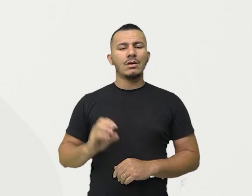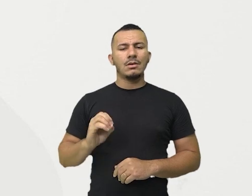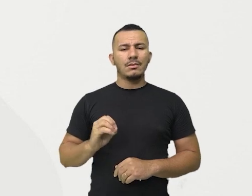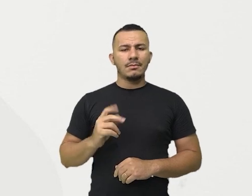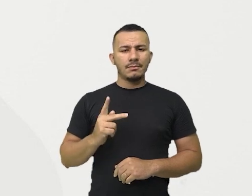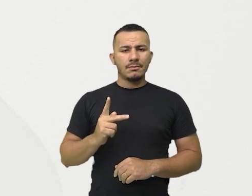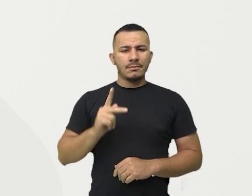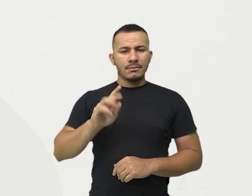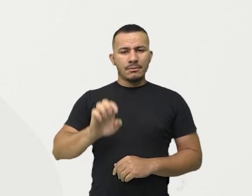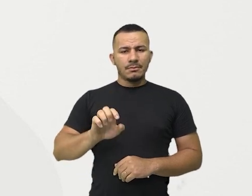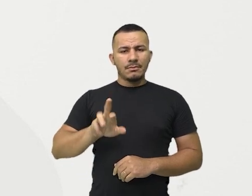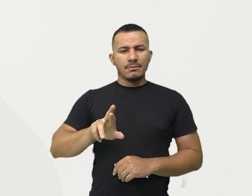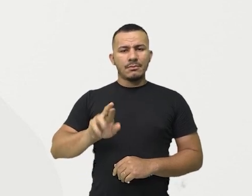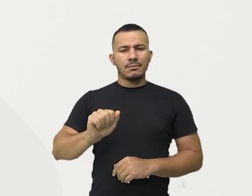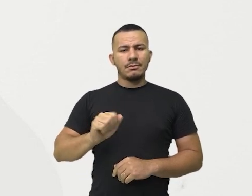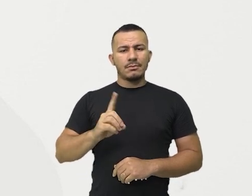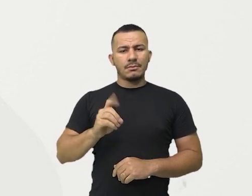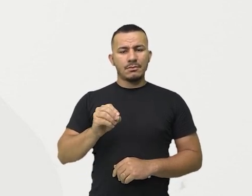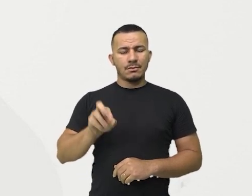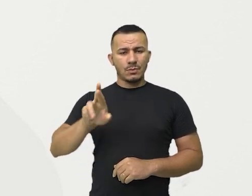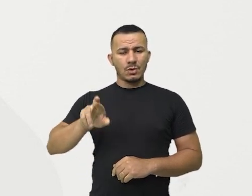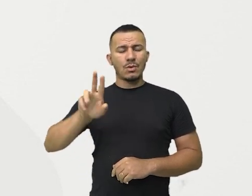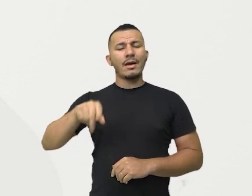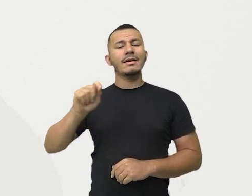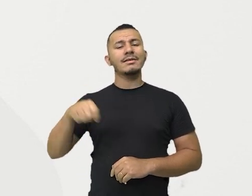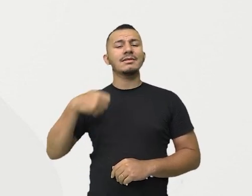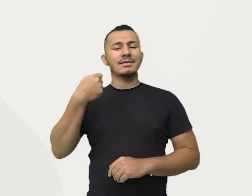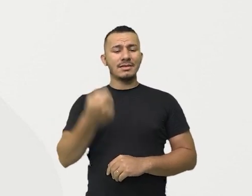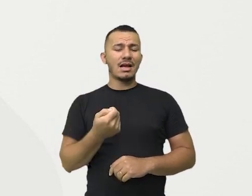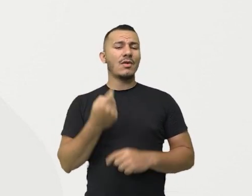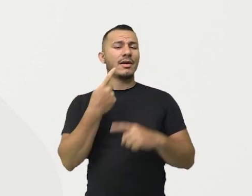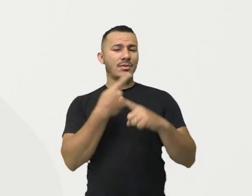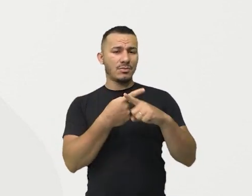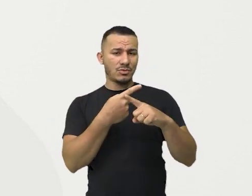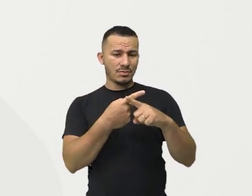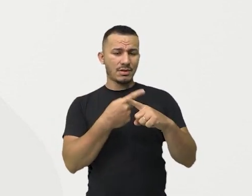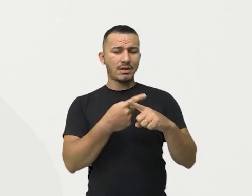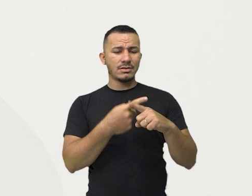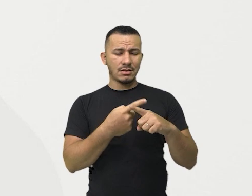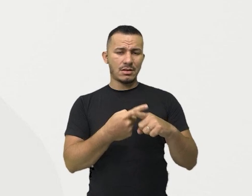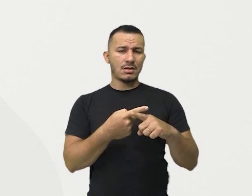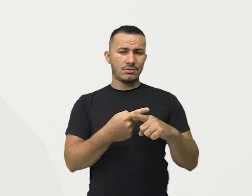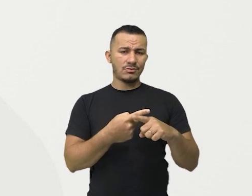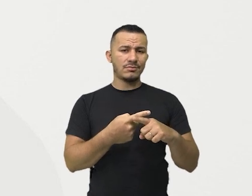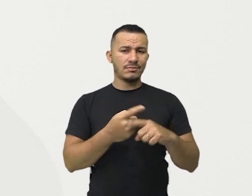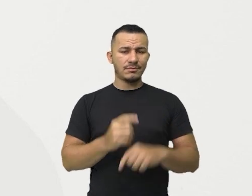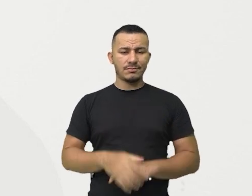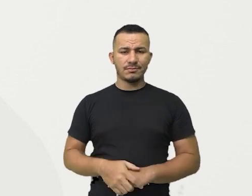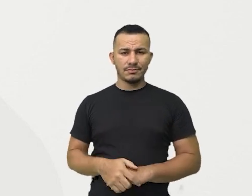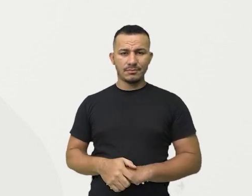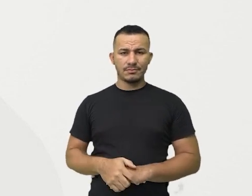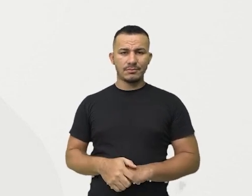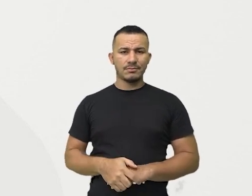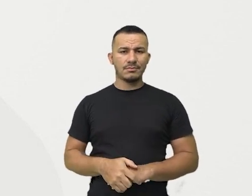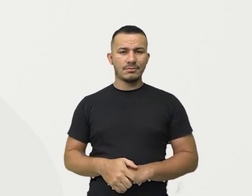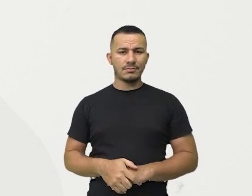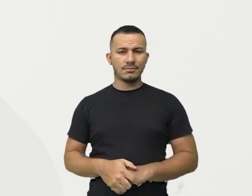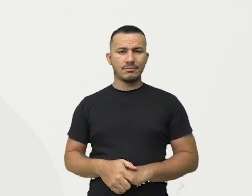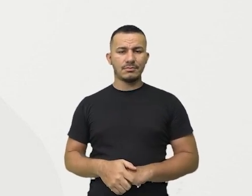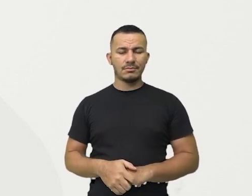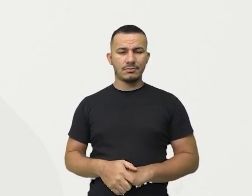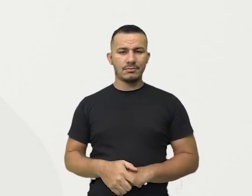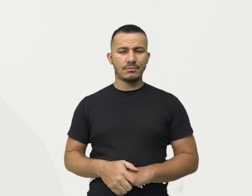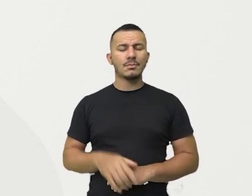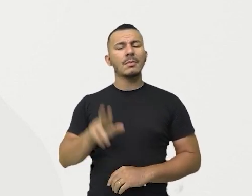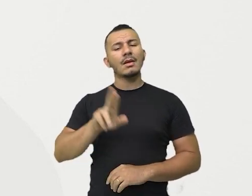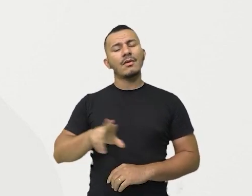operador, que nós chamamos de operador, é um multiplicador. Olha, a fração vai atuar como um